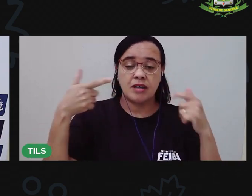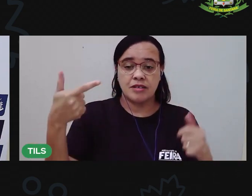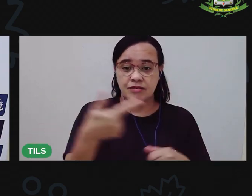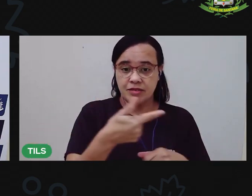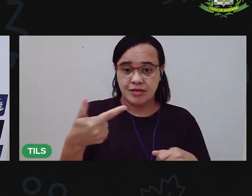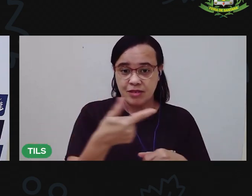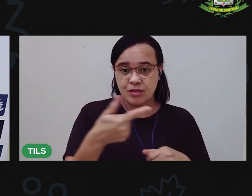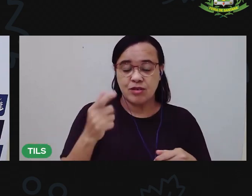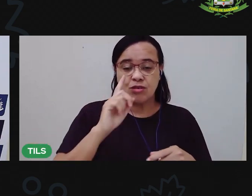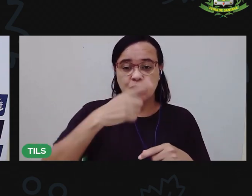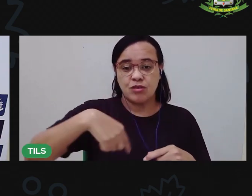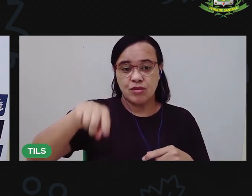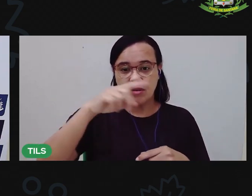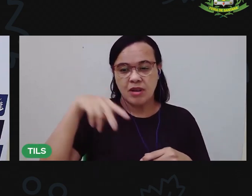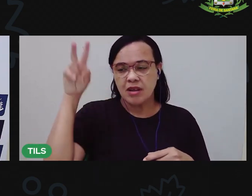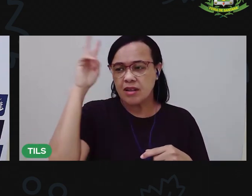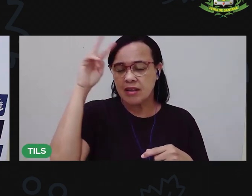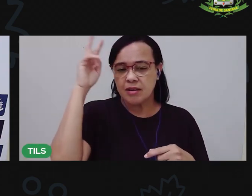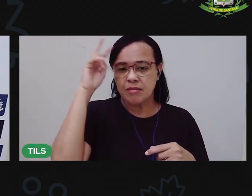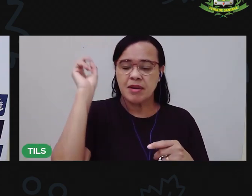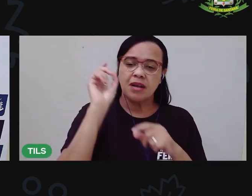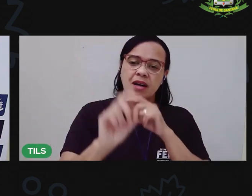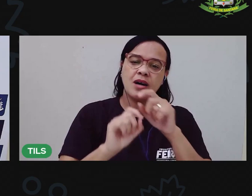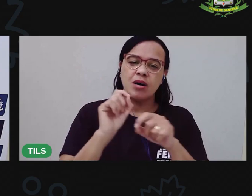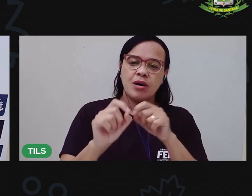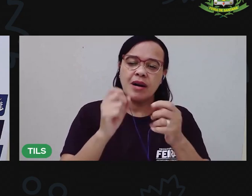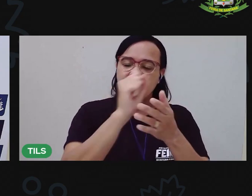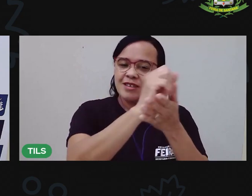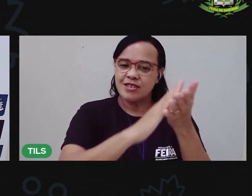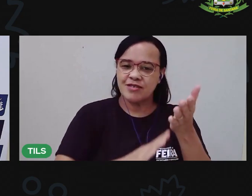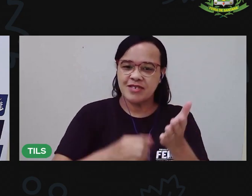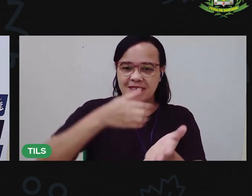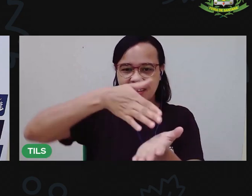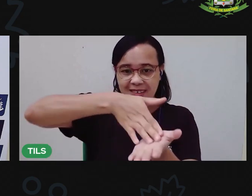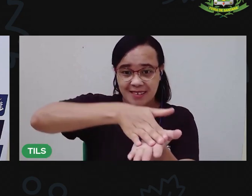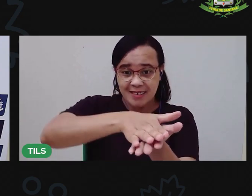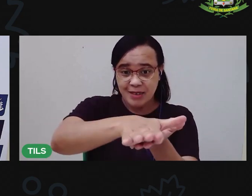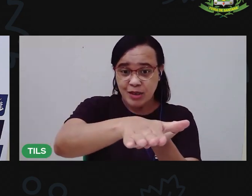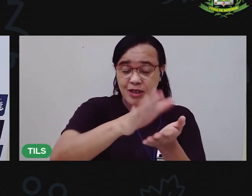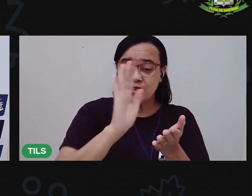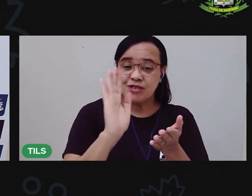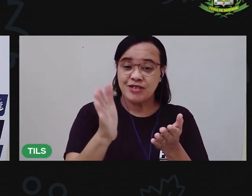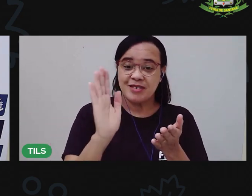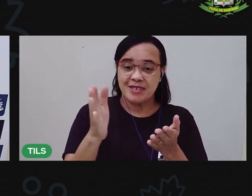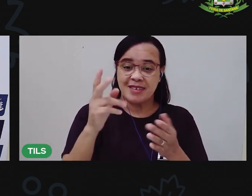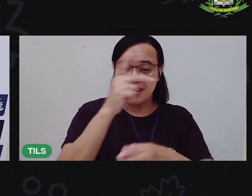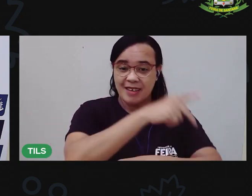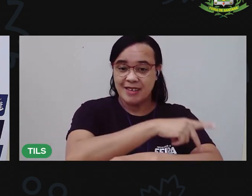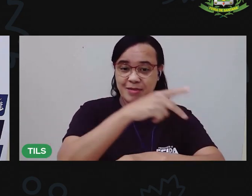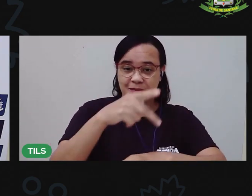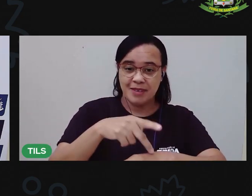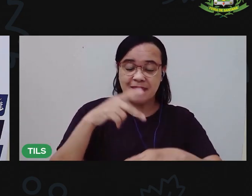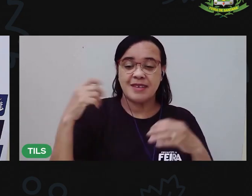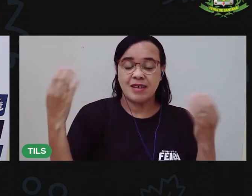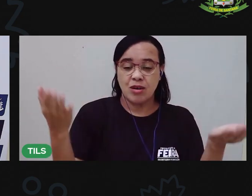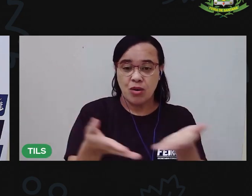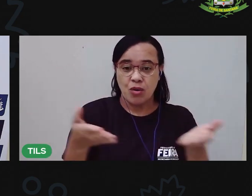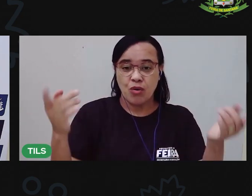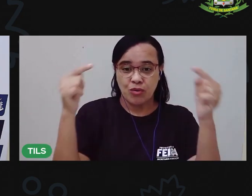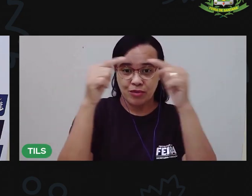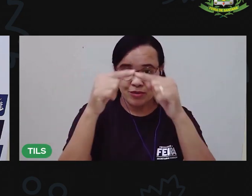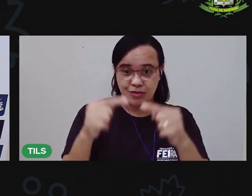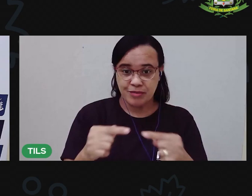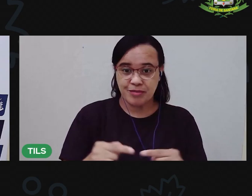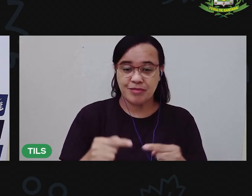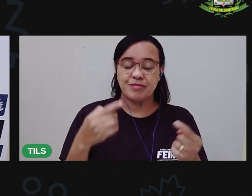a gente vai usar a atividade empresta aquela atividade que está no percurso pedagógico referente a hoje tá